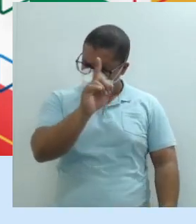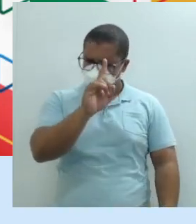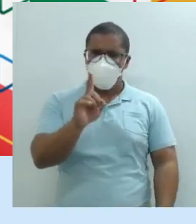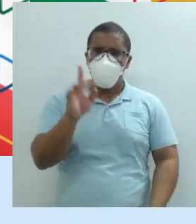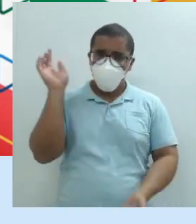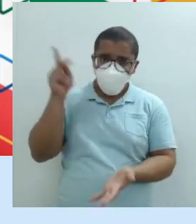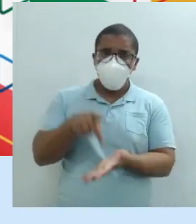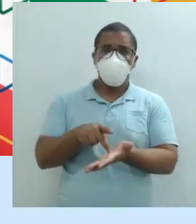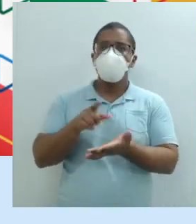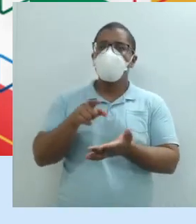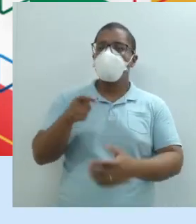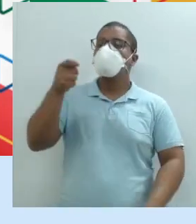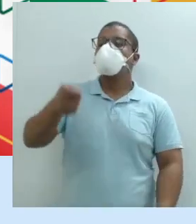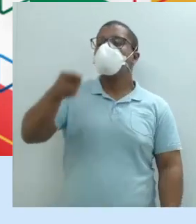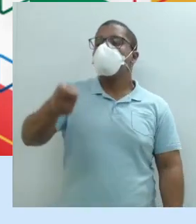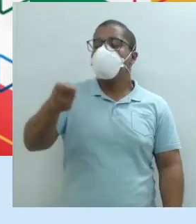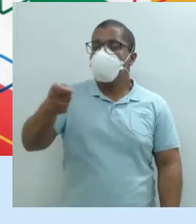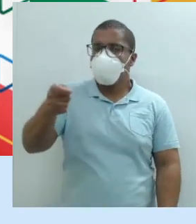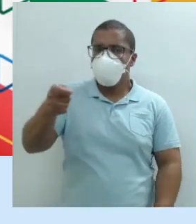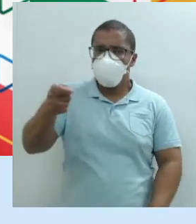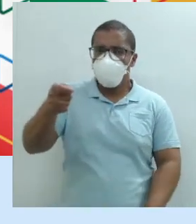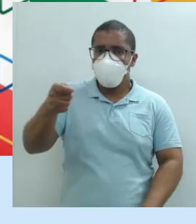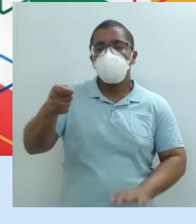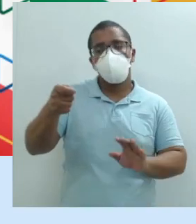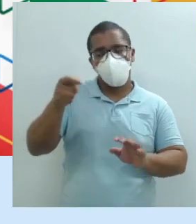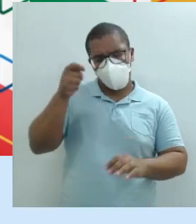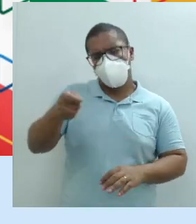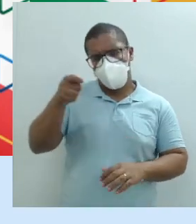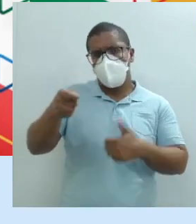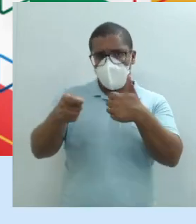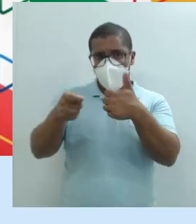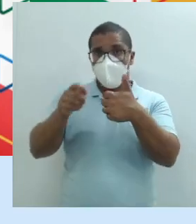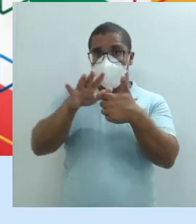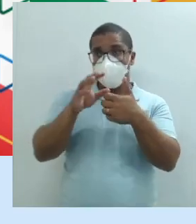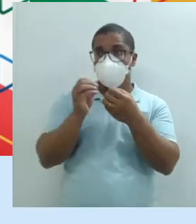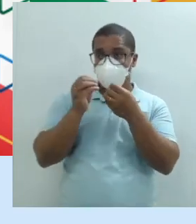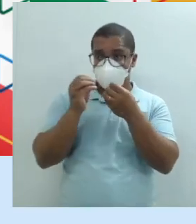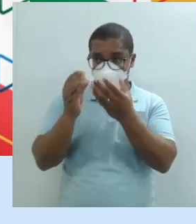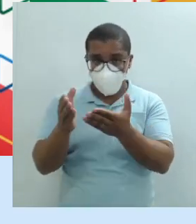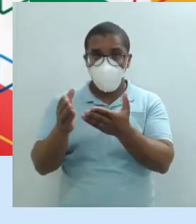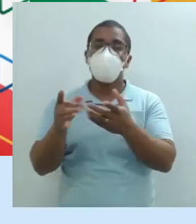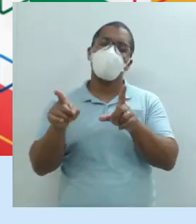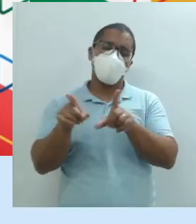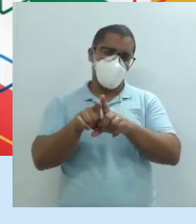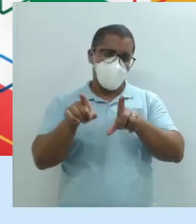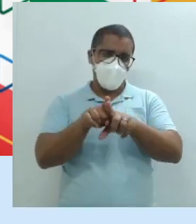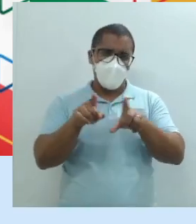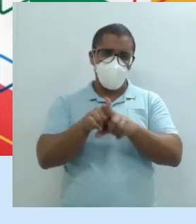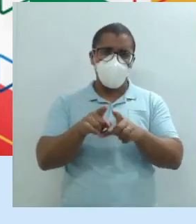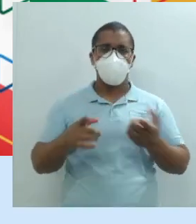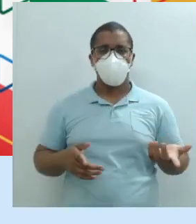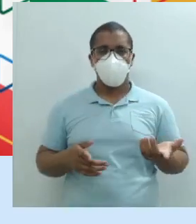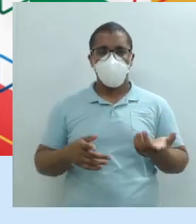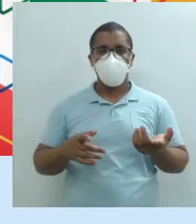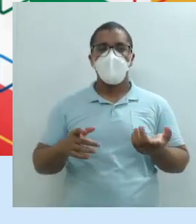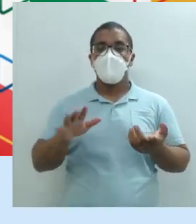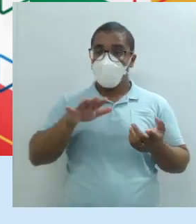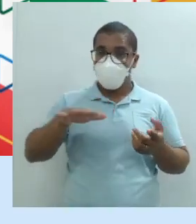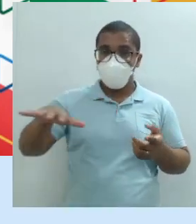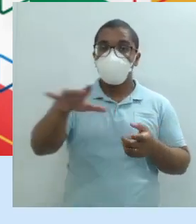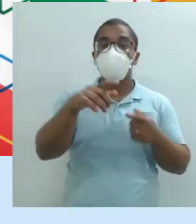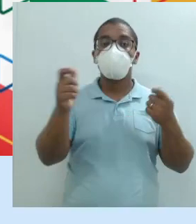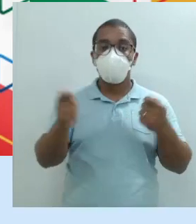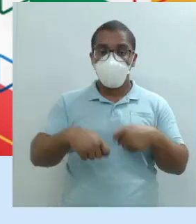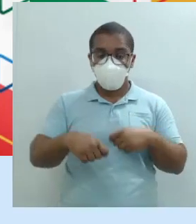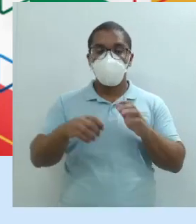só exigir, mas é também dar, né? Também retribuir à sociedade, né, essas